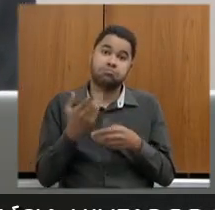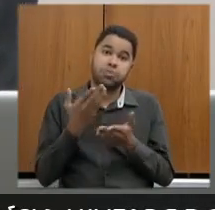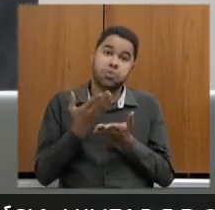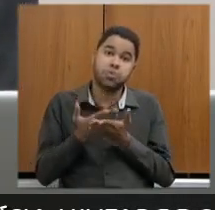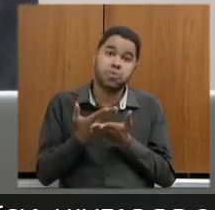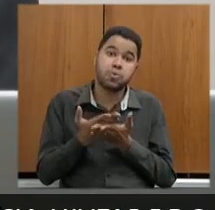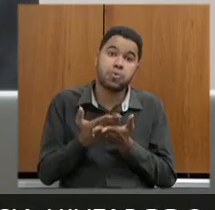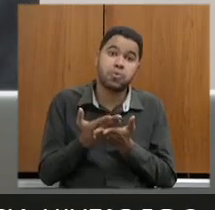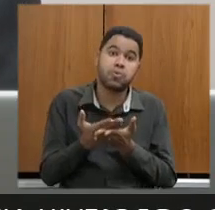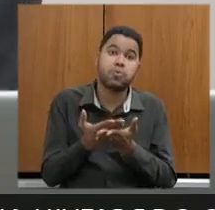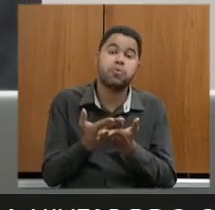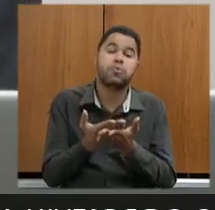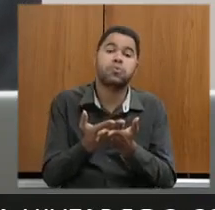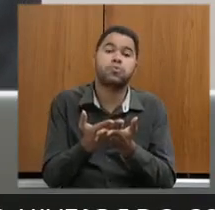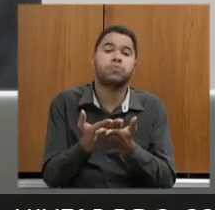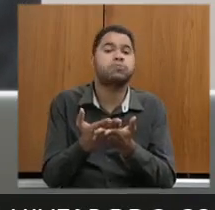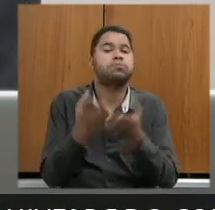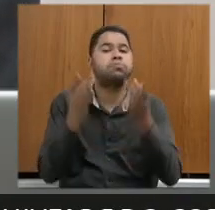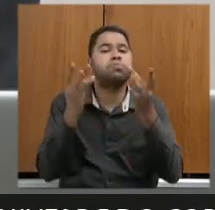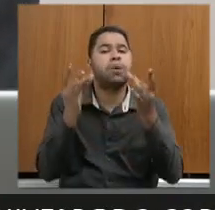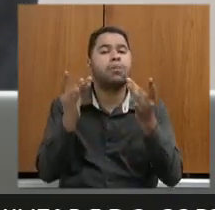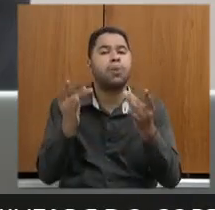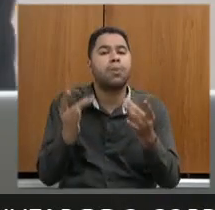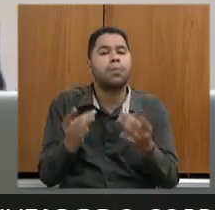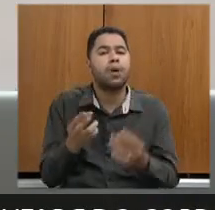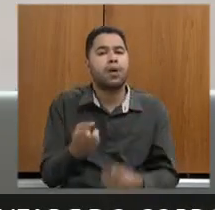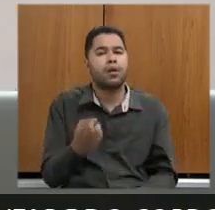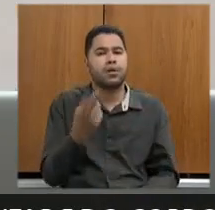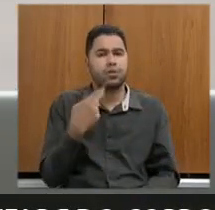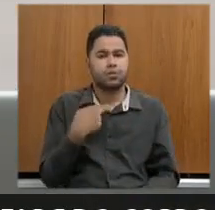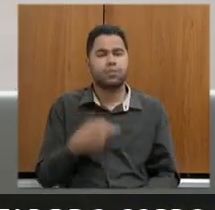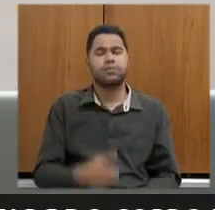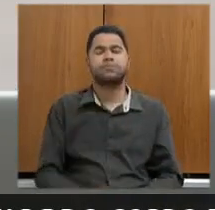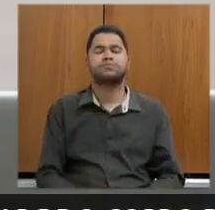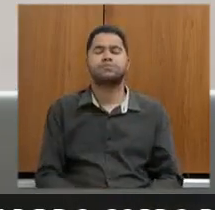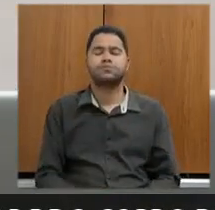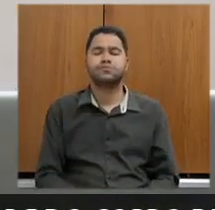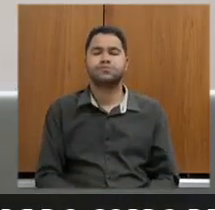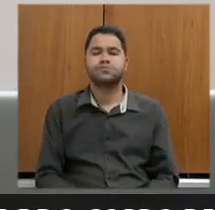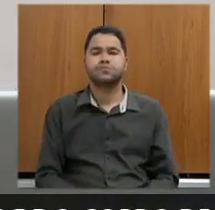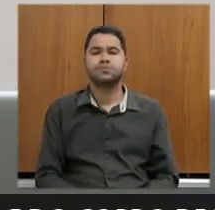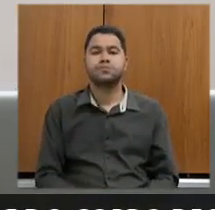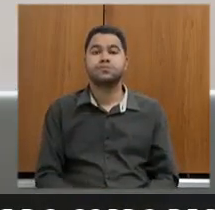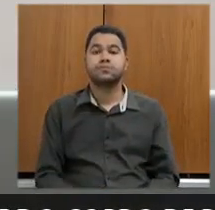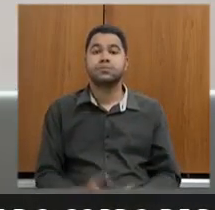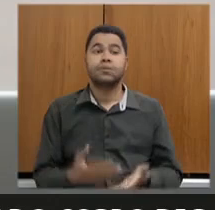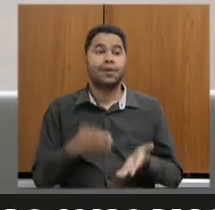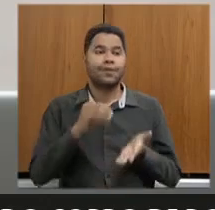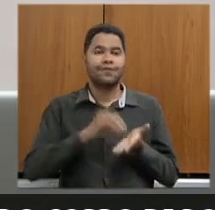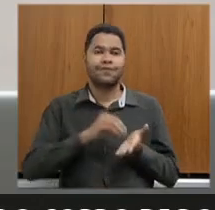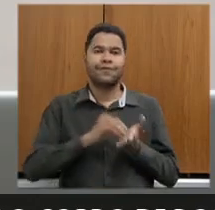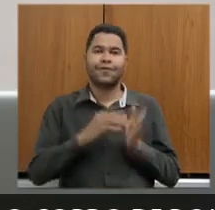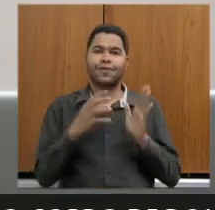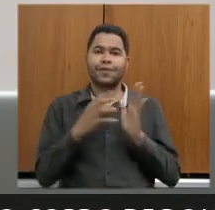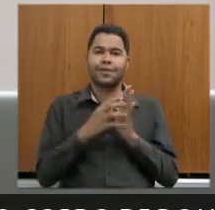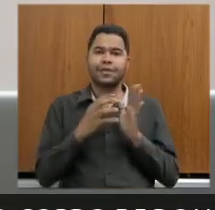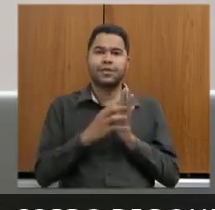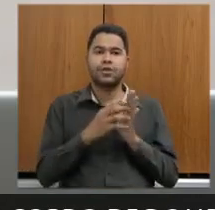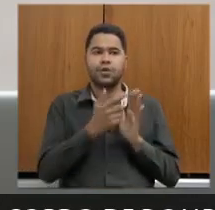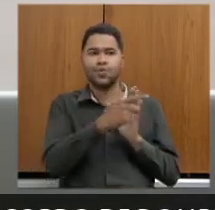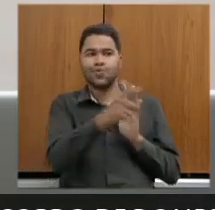estudo mais detalhado e responder a comissão em virtude da falta de efetivo a